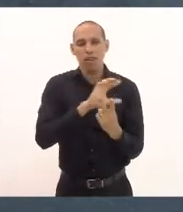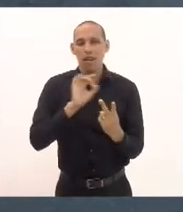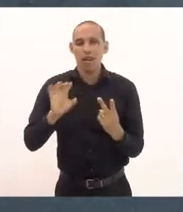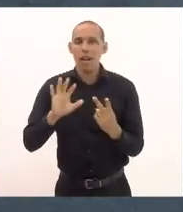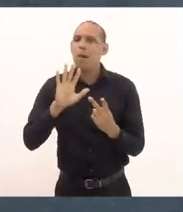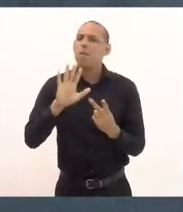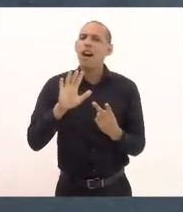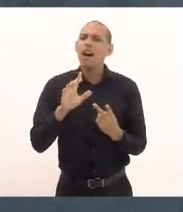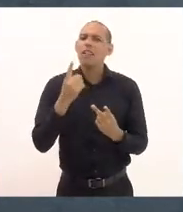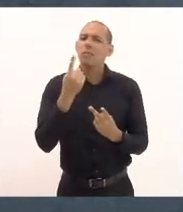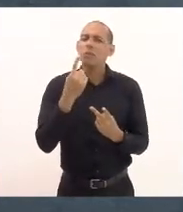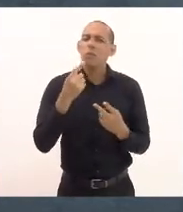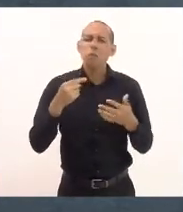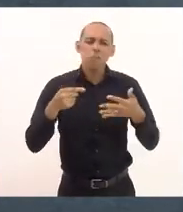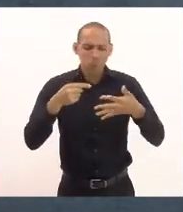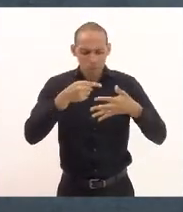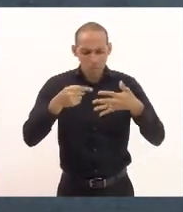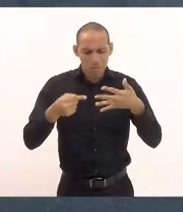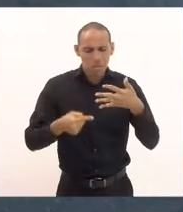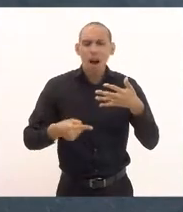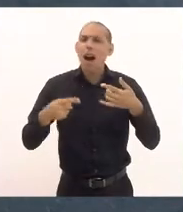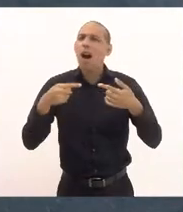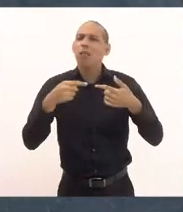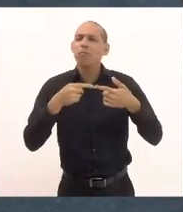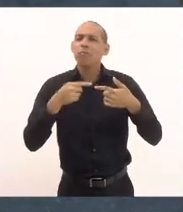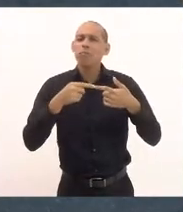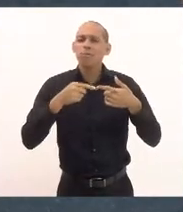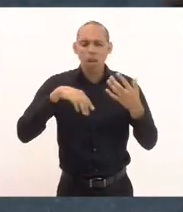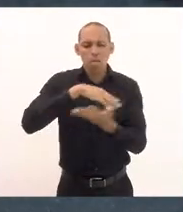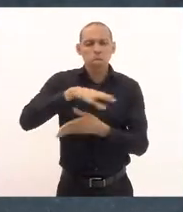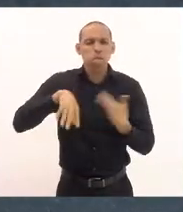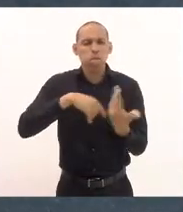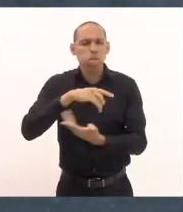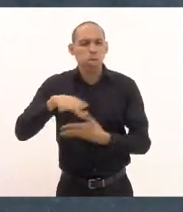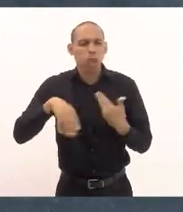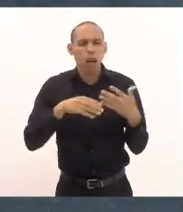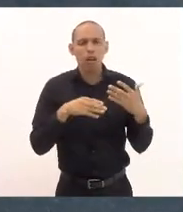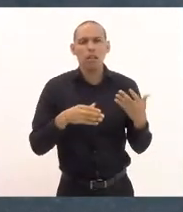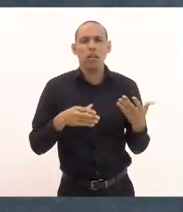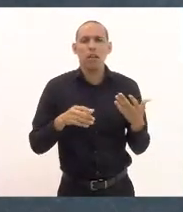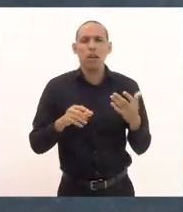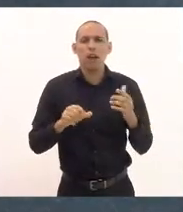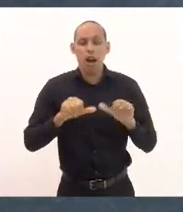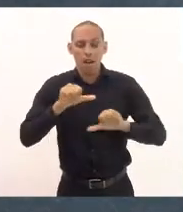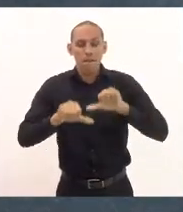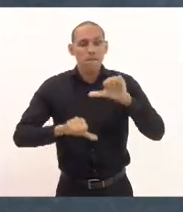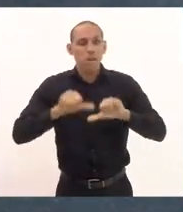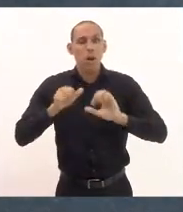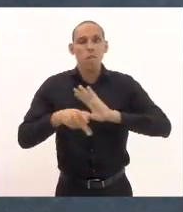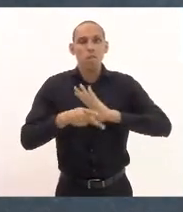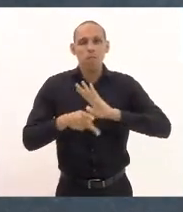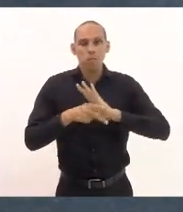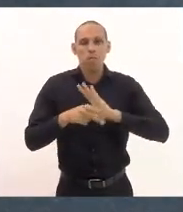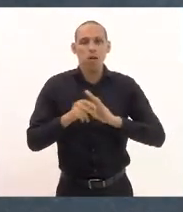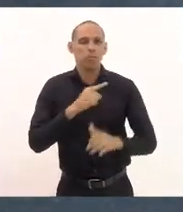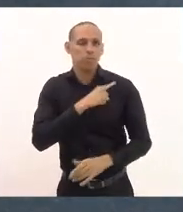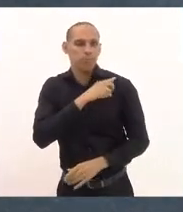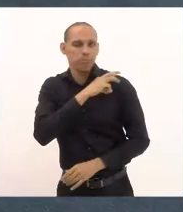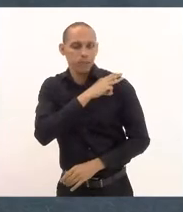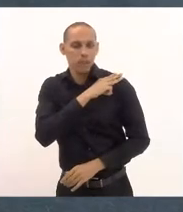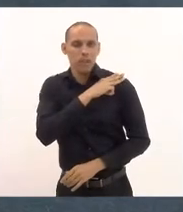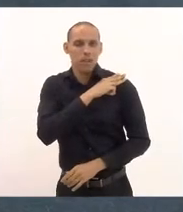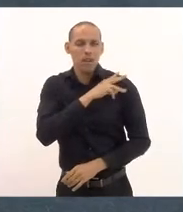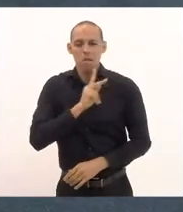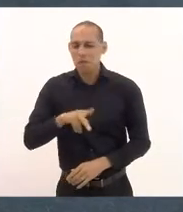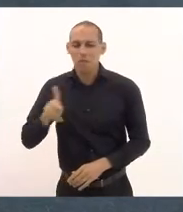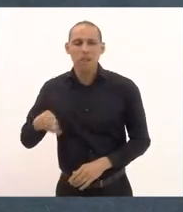bagunçando as escolas nesse momento da implementação da reforma do ensino médio, especialmente gerando um caos na vida do professor, é